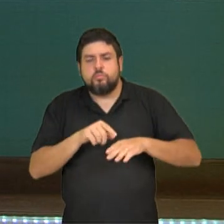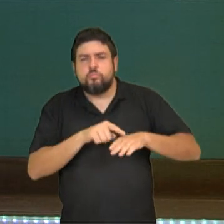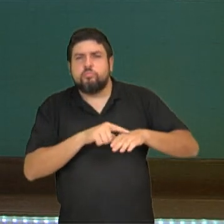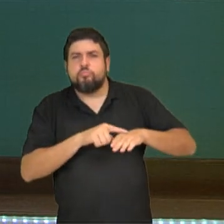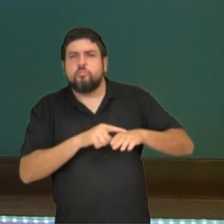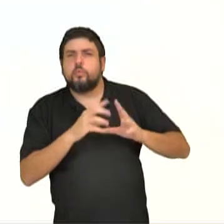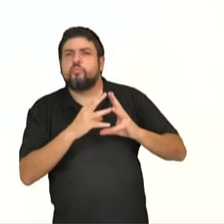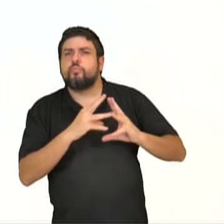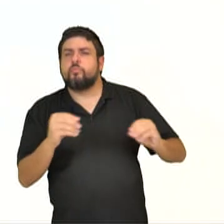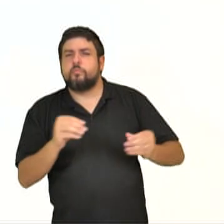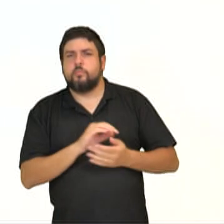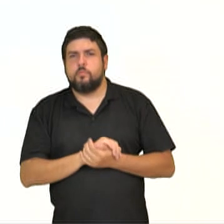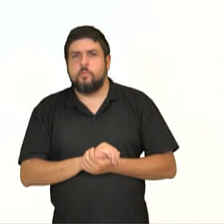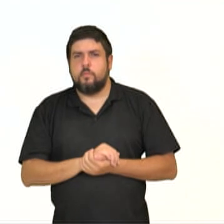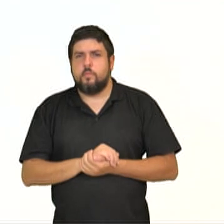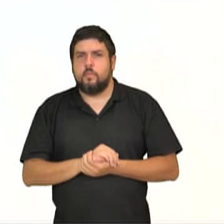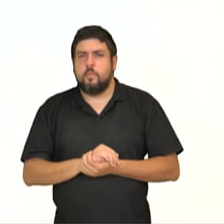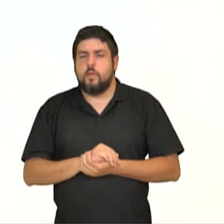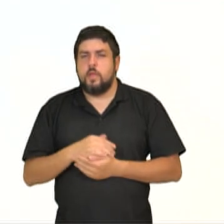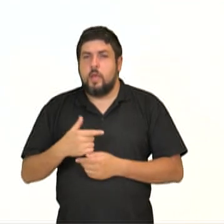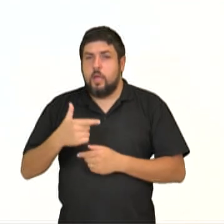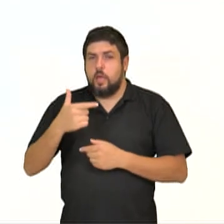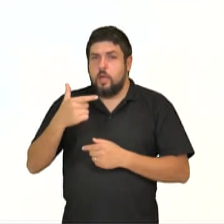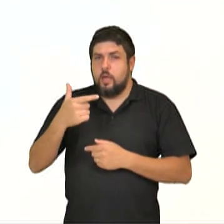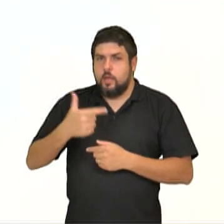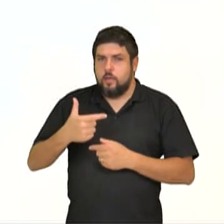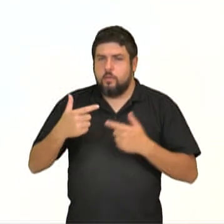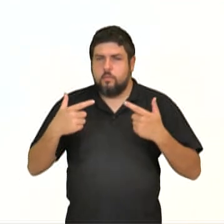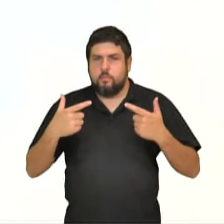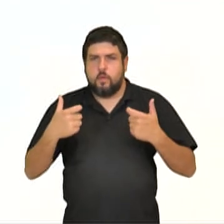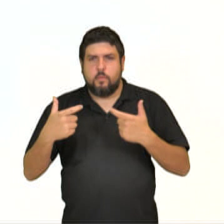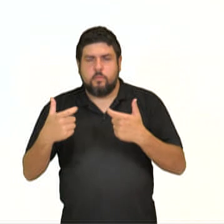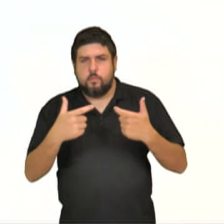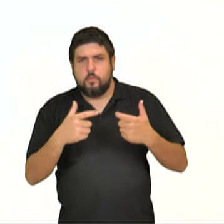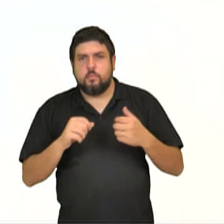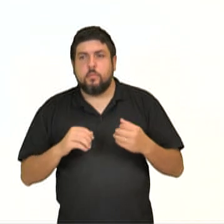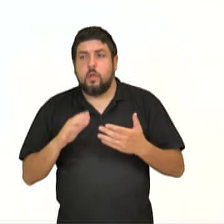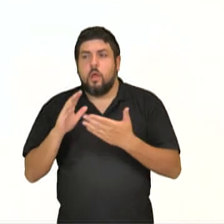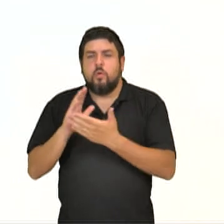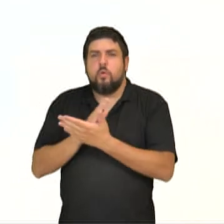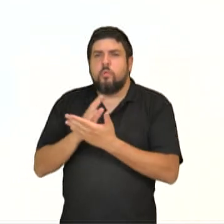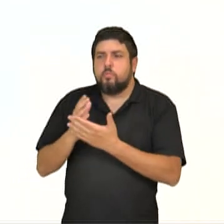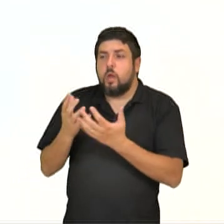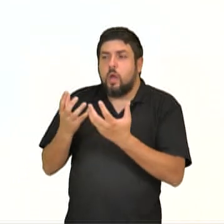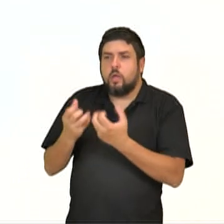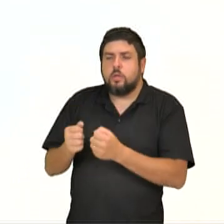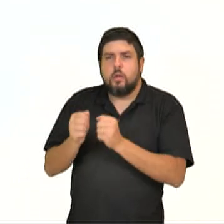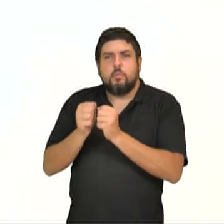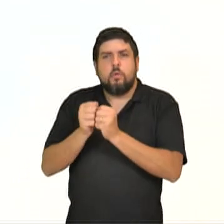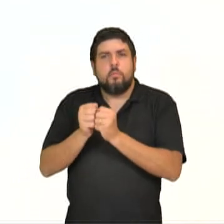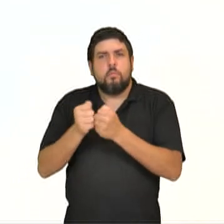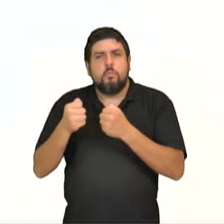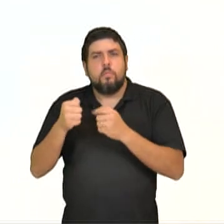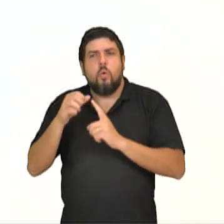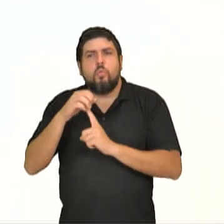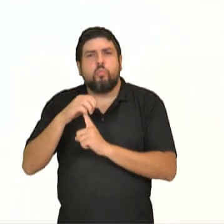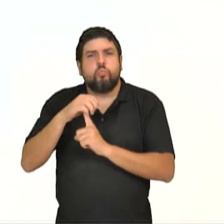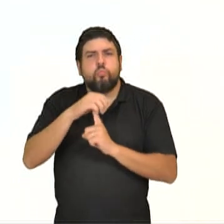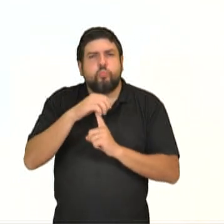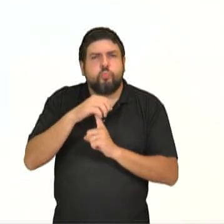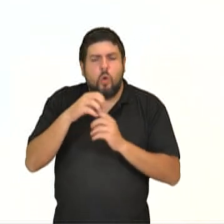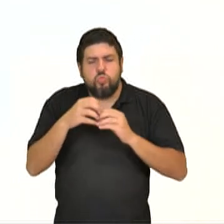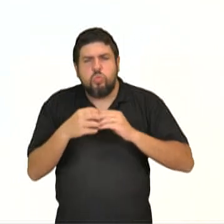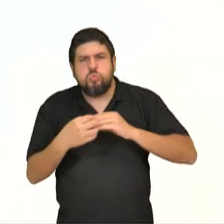curioso! Durante a Segunda Guerra Mundial, prisioneiros que aceitavam comer pão mofado sofriam menos